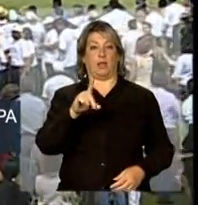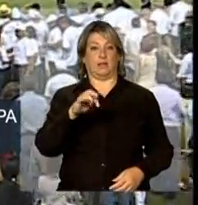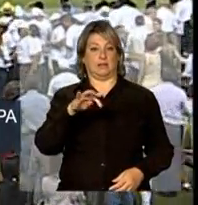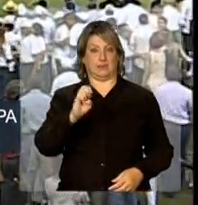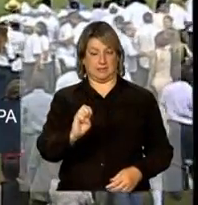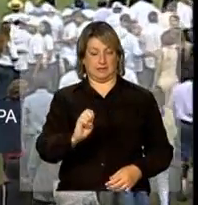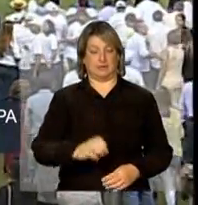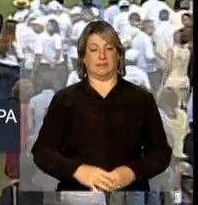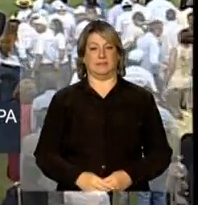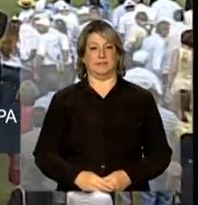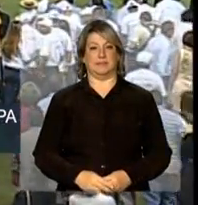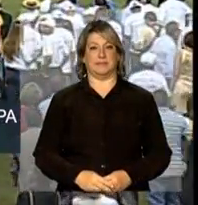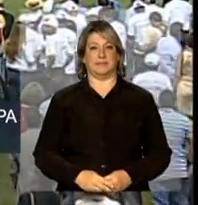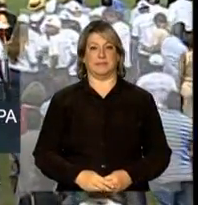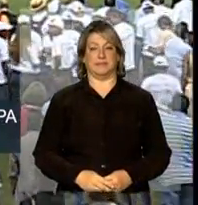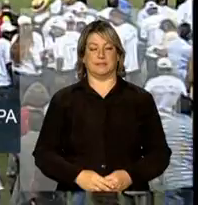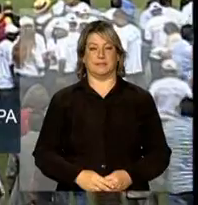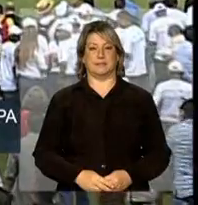Nordeste.